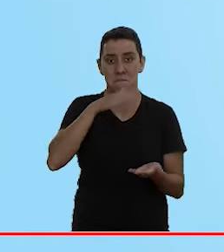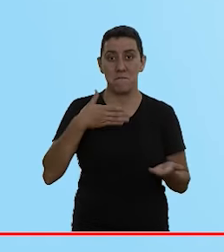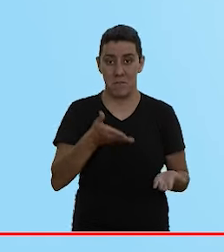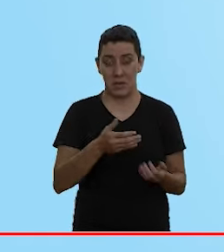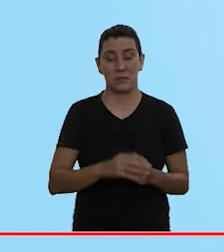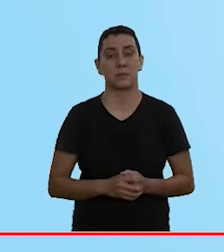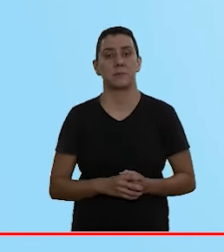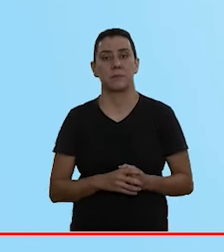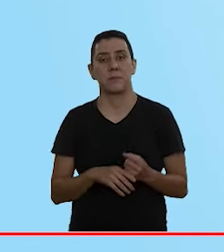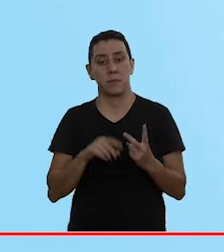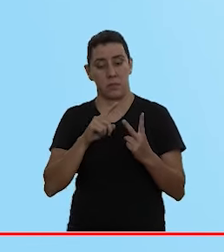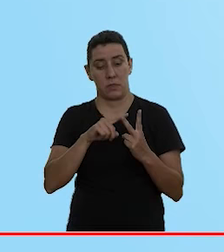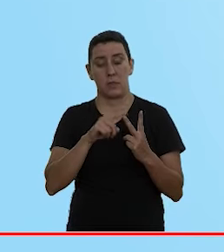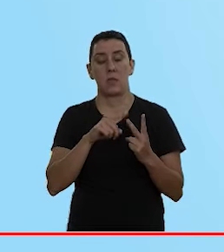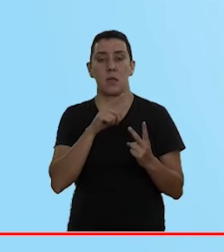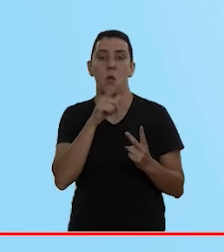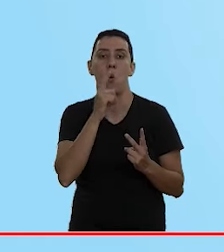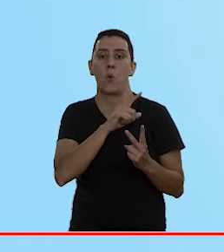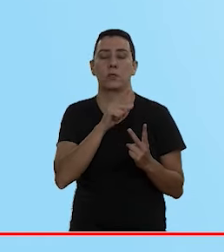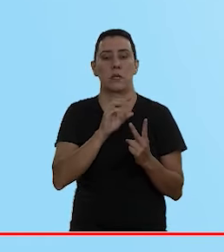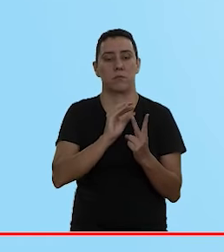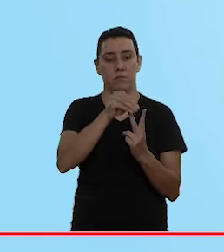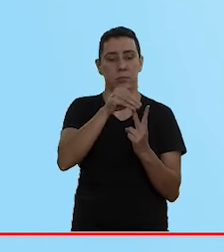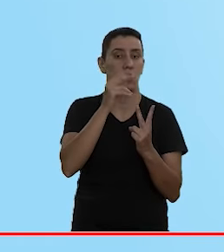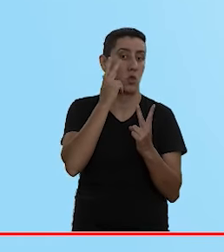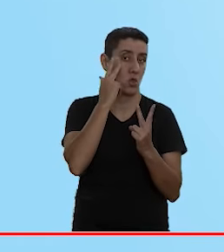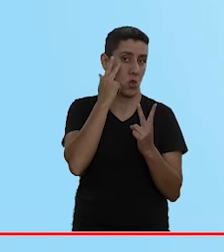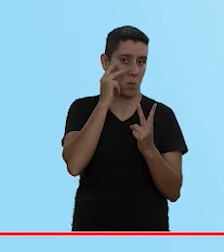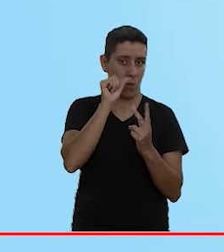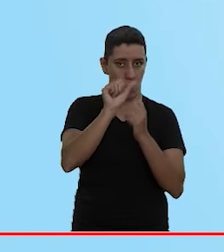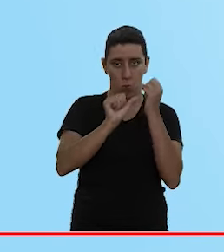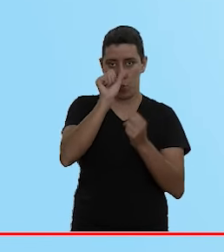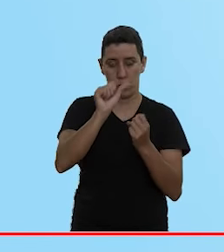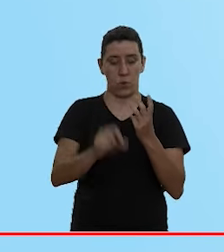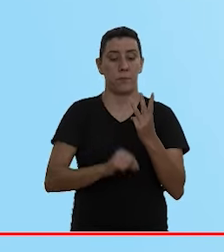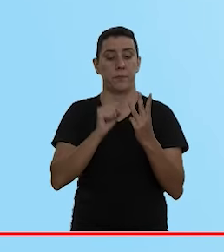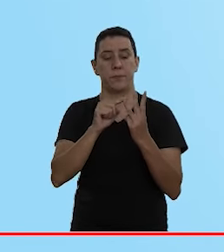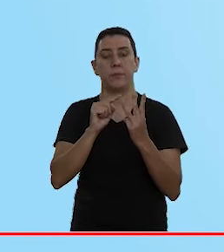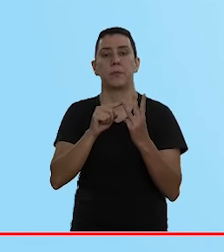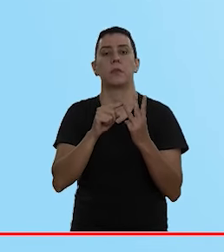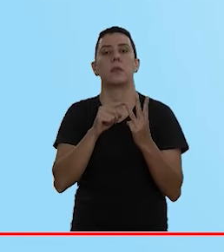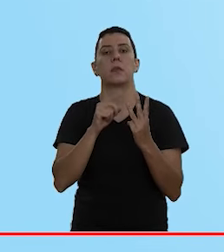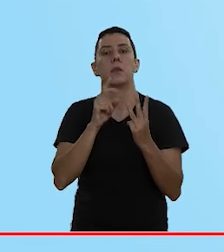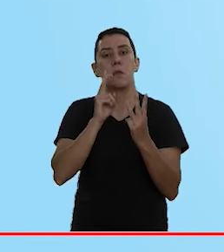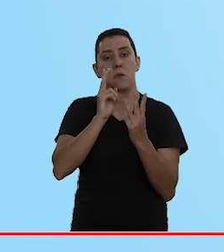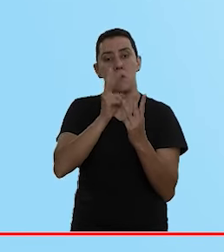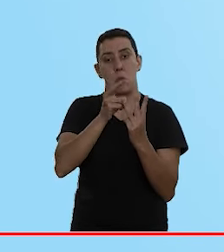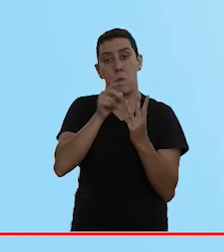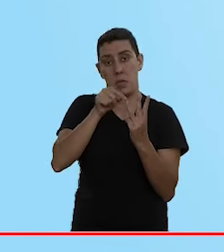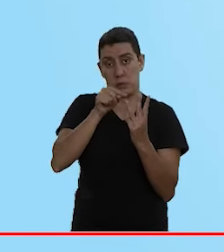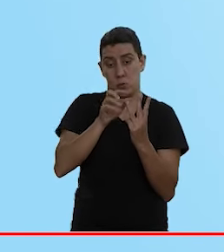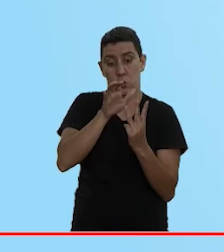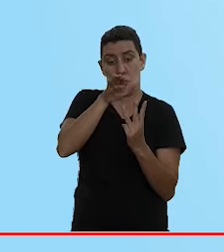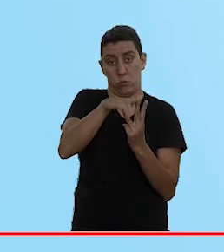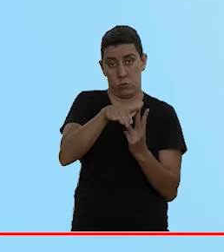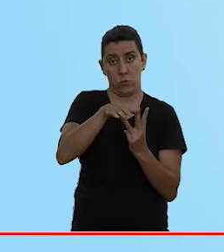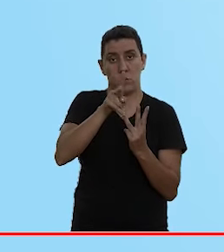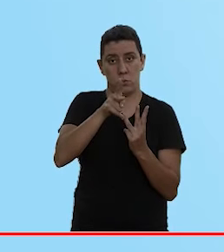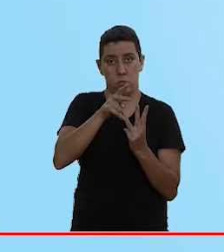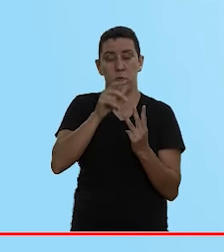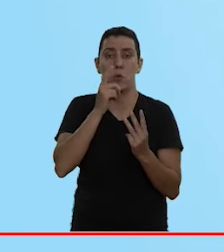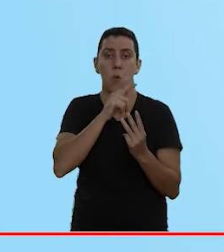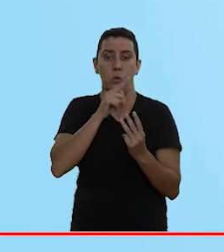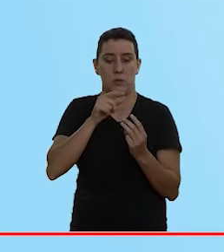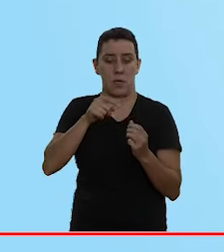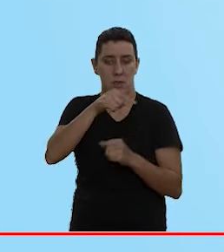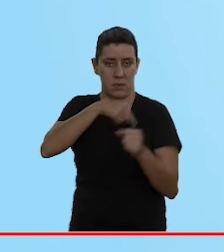essa string 2 foi colocada em uma condição normal, do dia 12 ao 31. Na string 3, a gente teve o sistema de PID recovery.